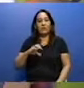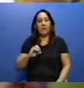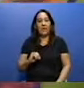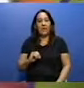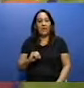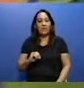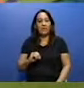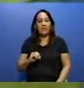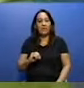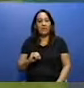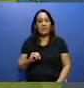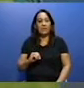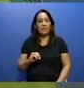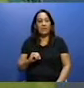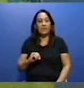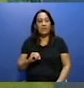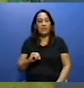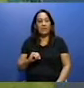vem depois do gatinho?